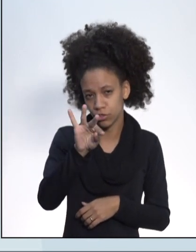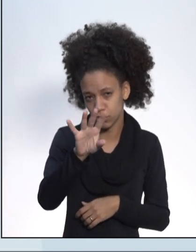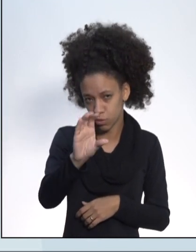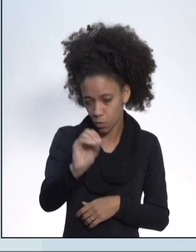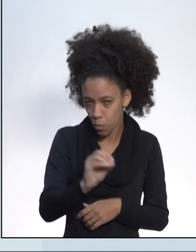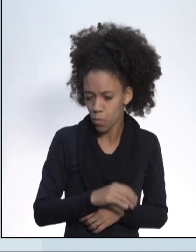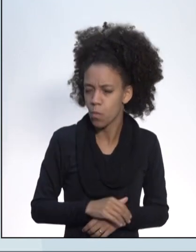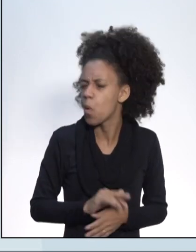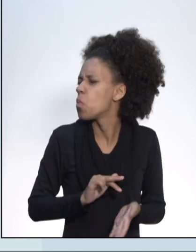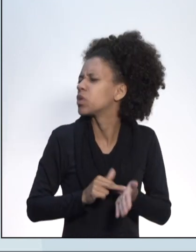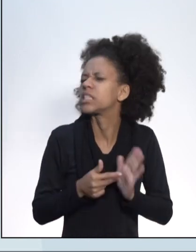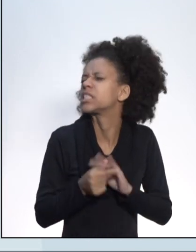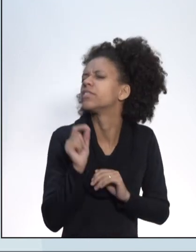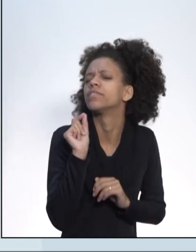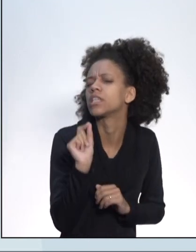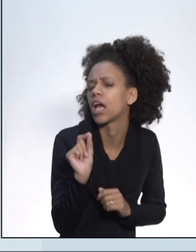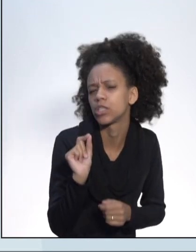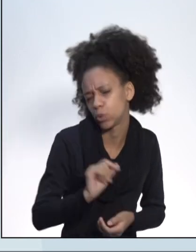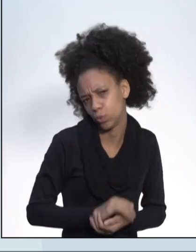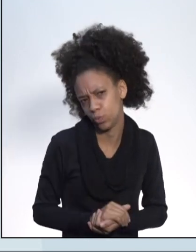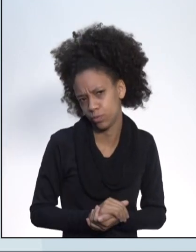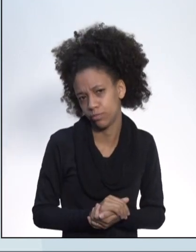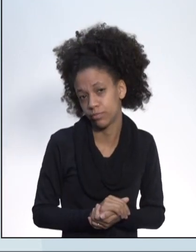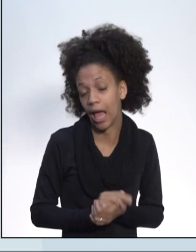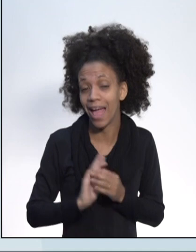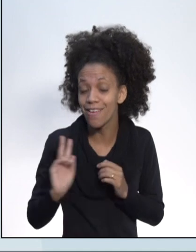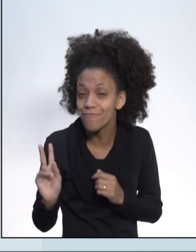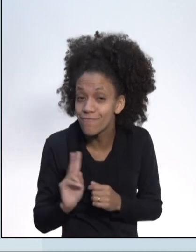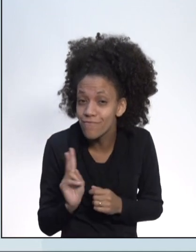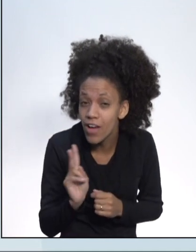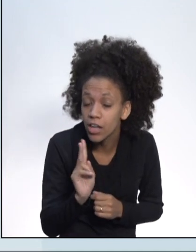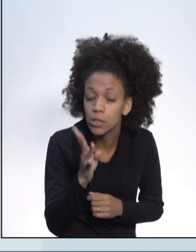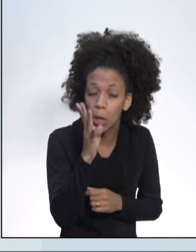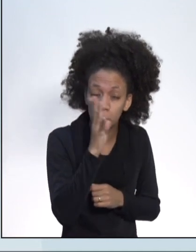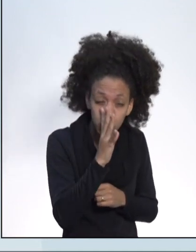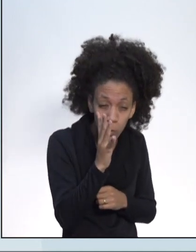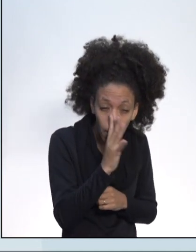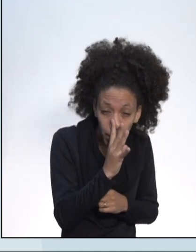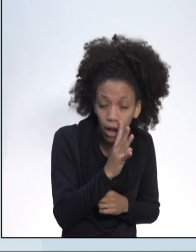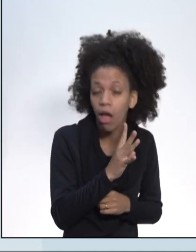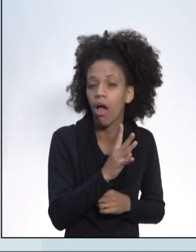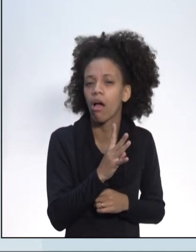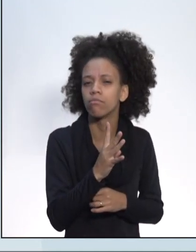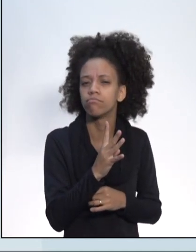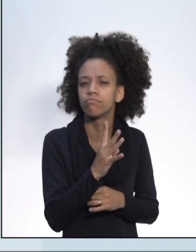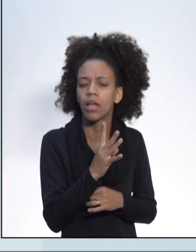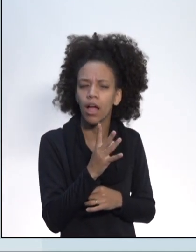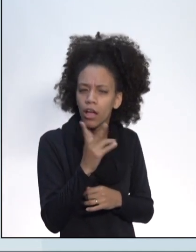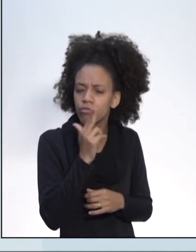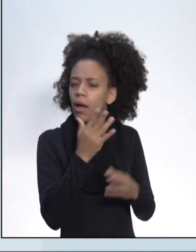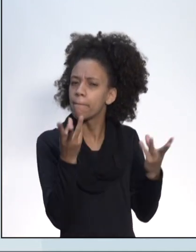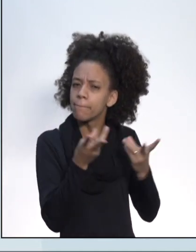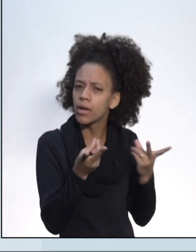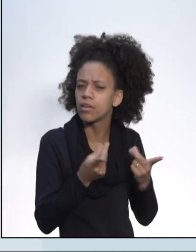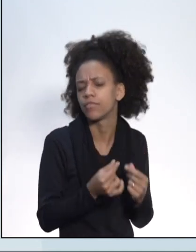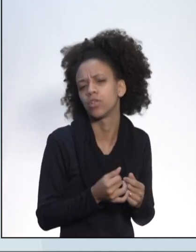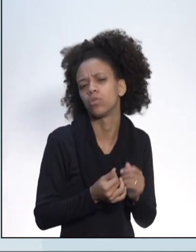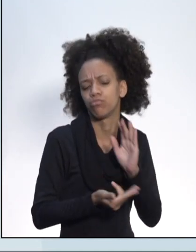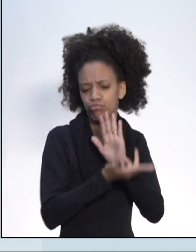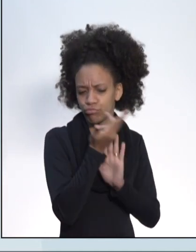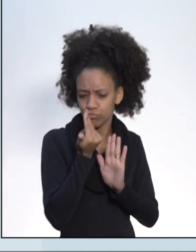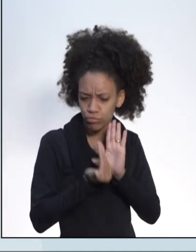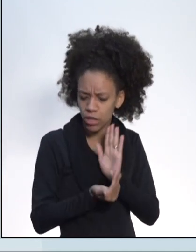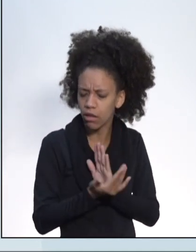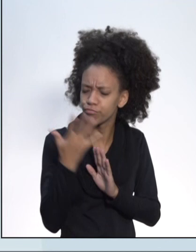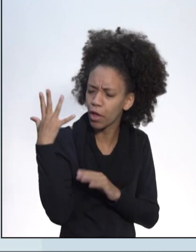que é esse interesse artístico? É valorizar, admirar e apreciar o design, as produções artísticas e ver